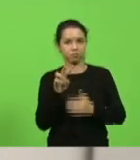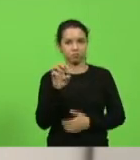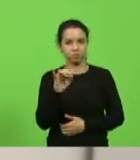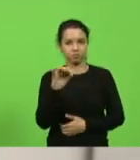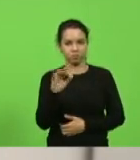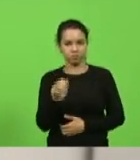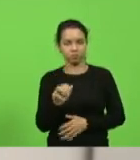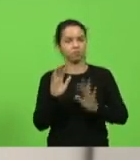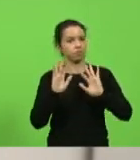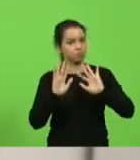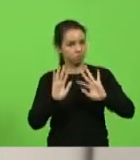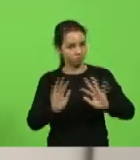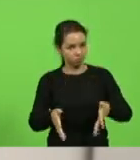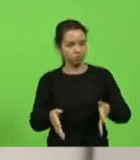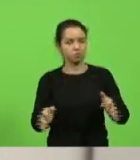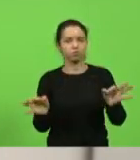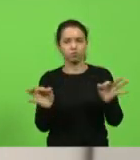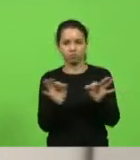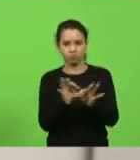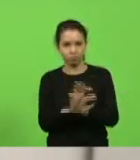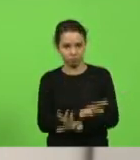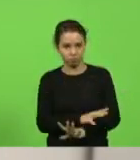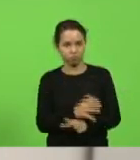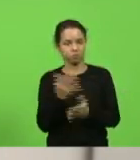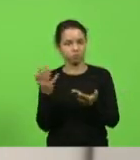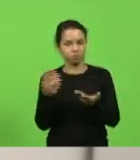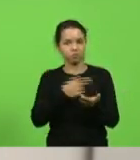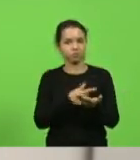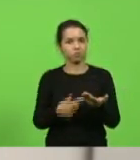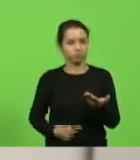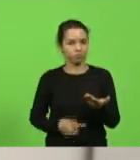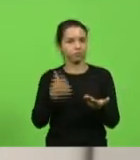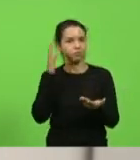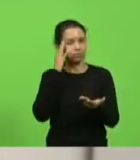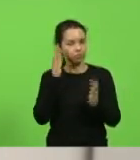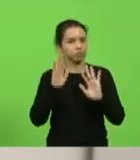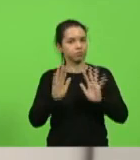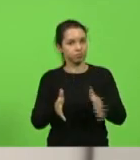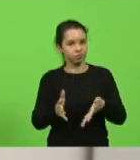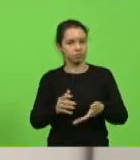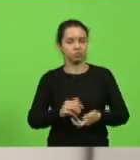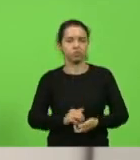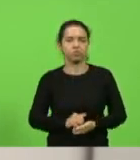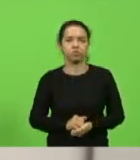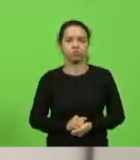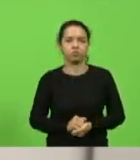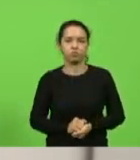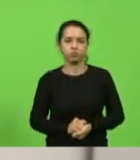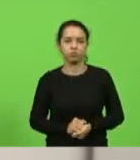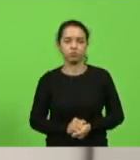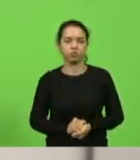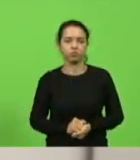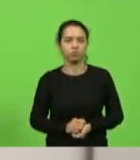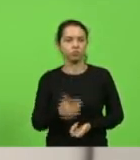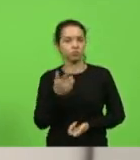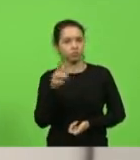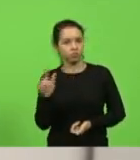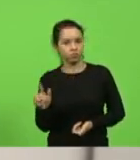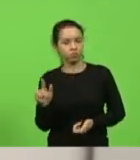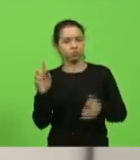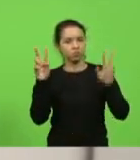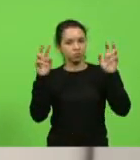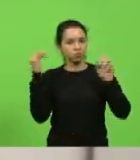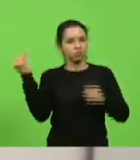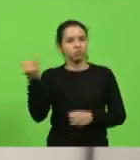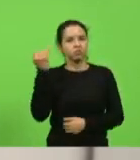estava sacramentado com a ciência do excelentíssimo senhor governador Carlos Moisés da Silva. Outro ponto de grande